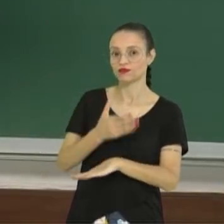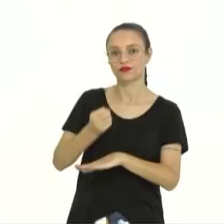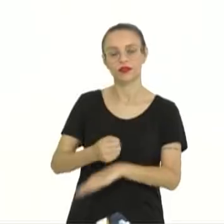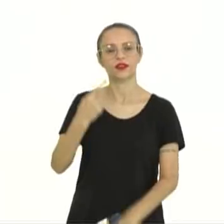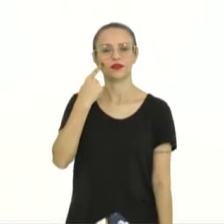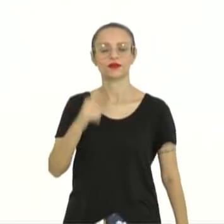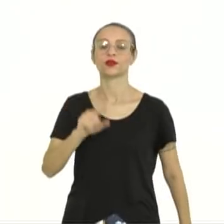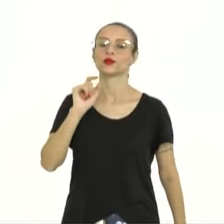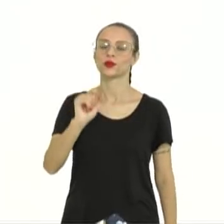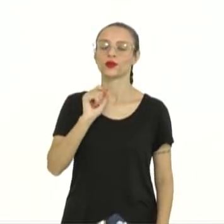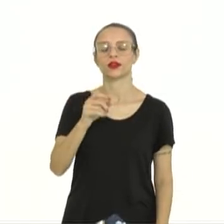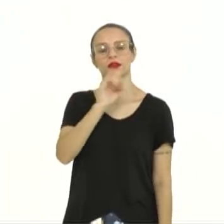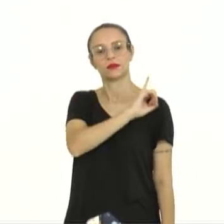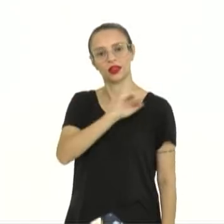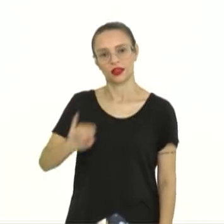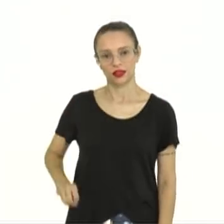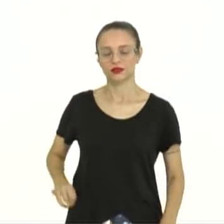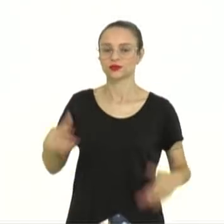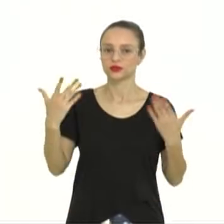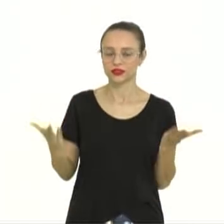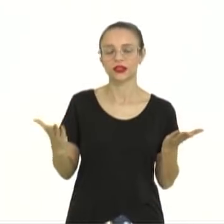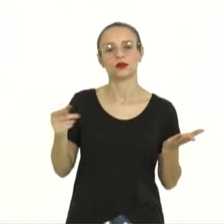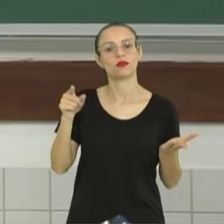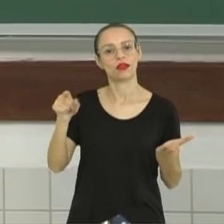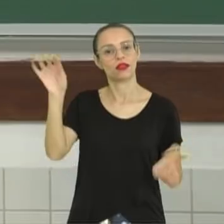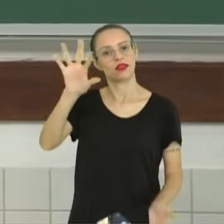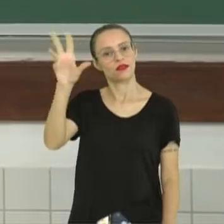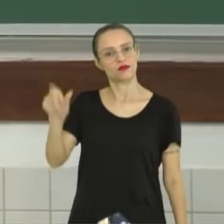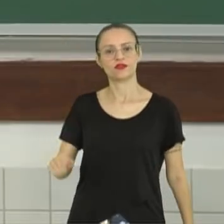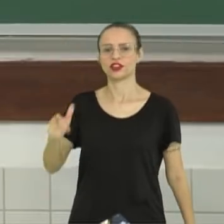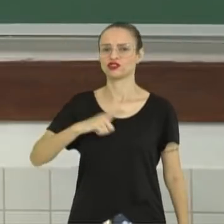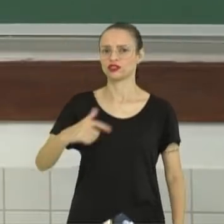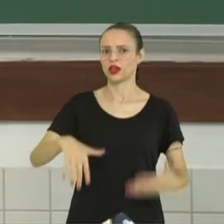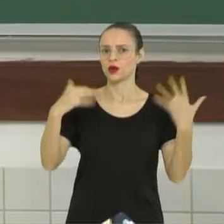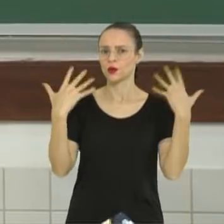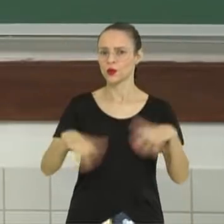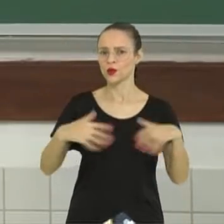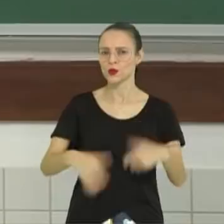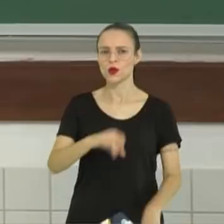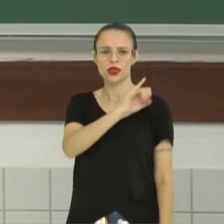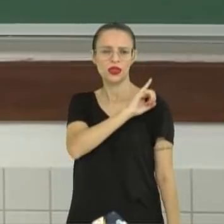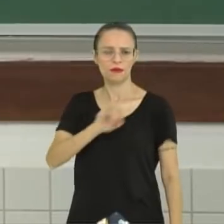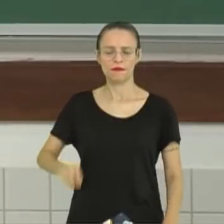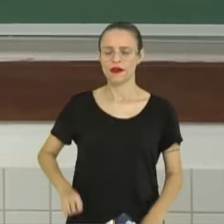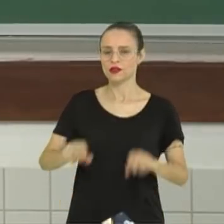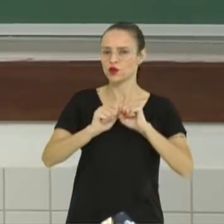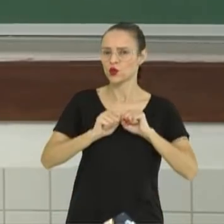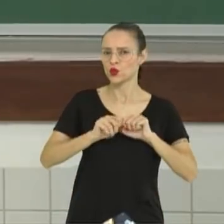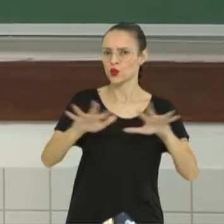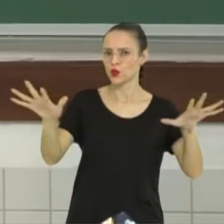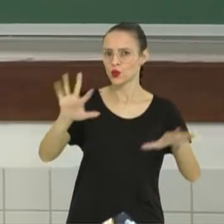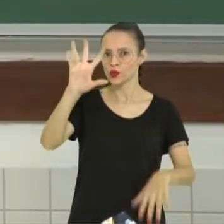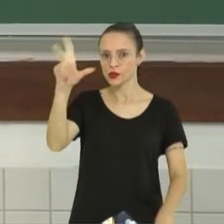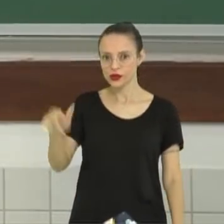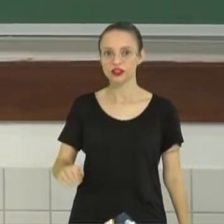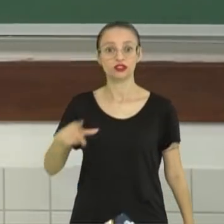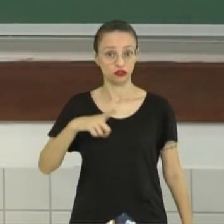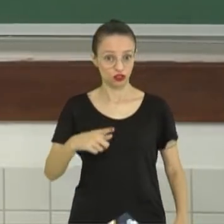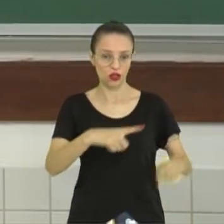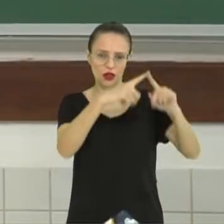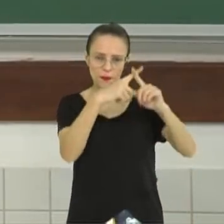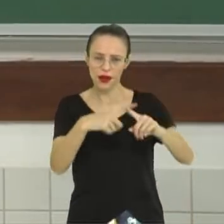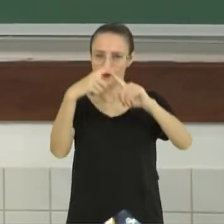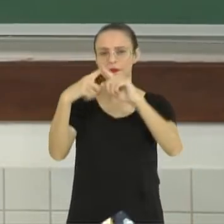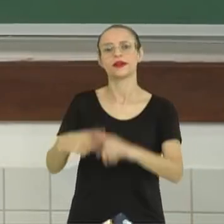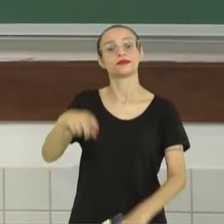slides anteriores que foi um imperialismo. Os africanos tinham vastos impérios espalhados pelo continente. Se existia disputa entre